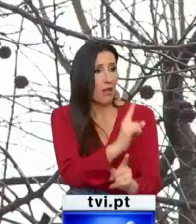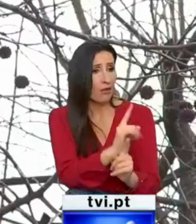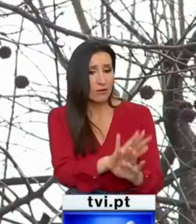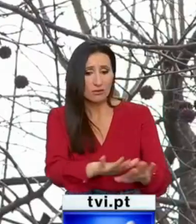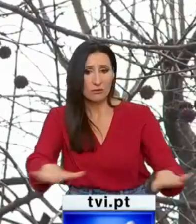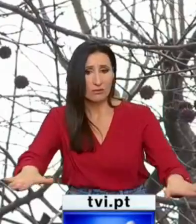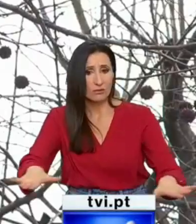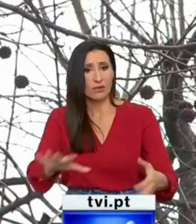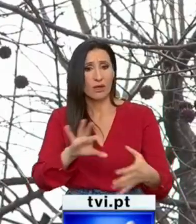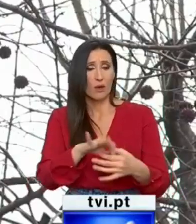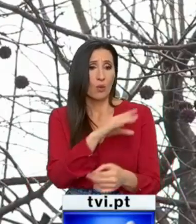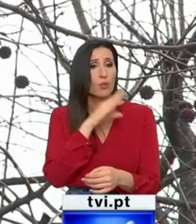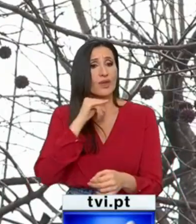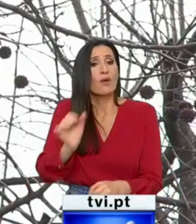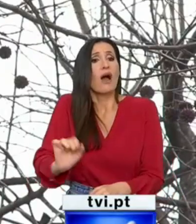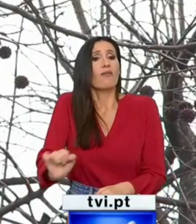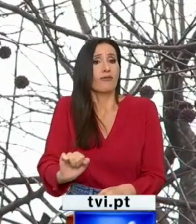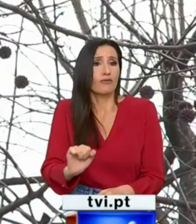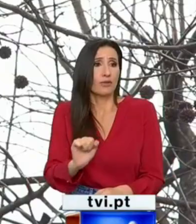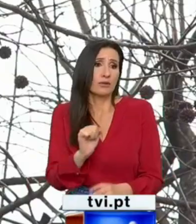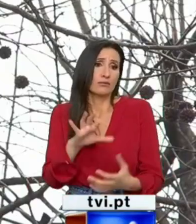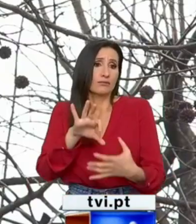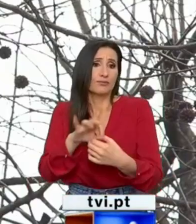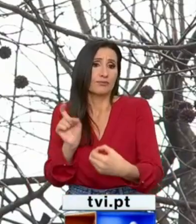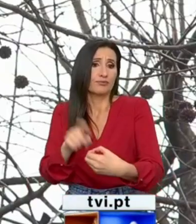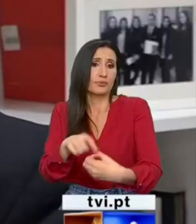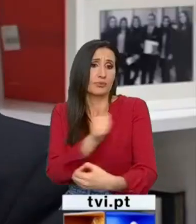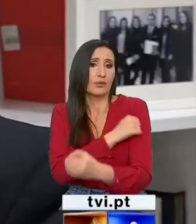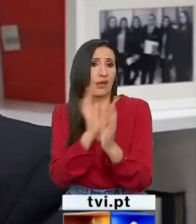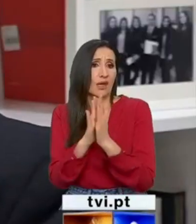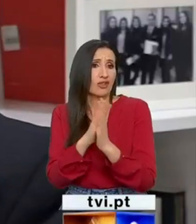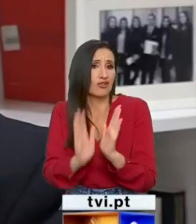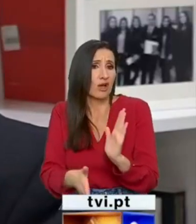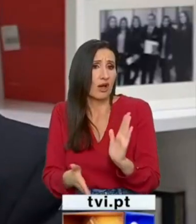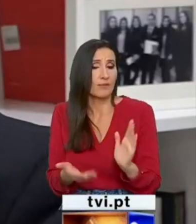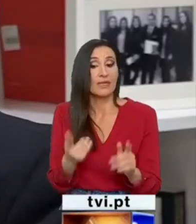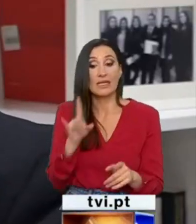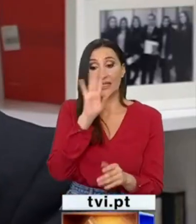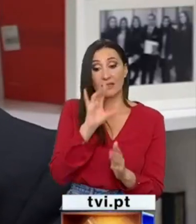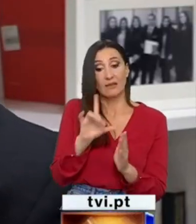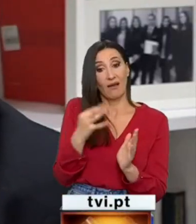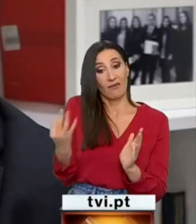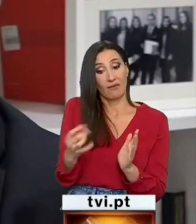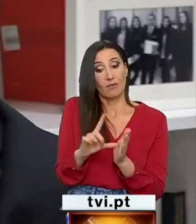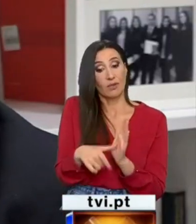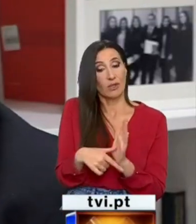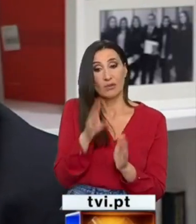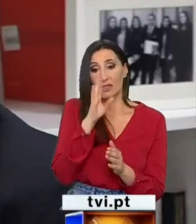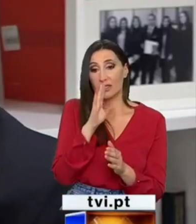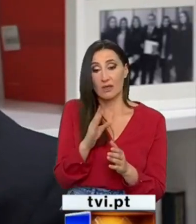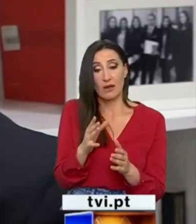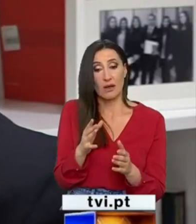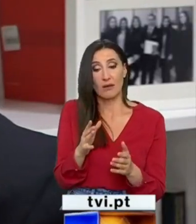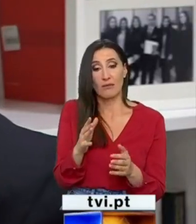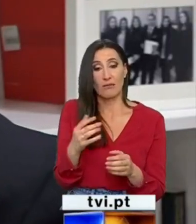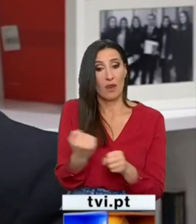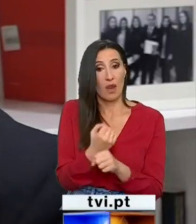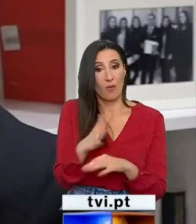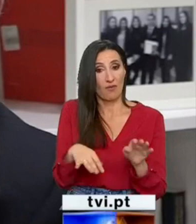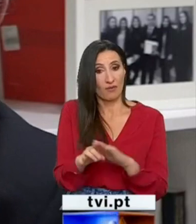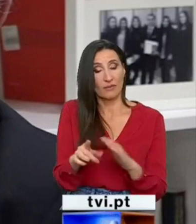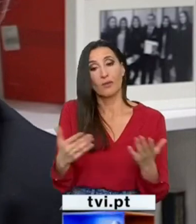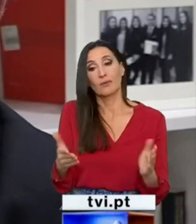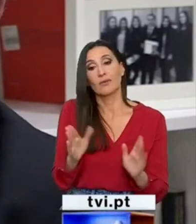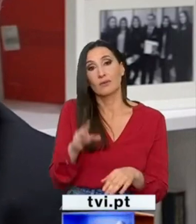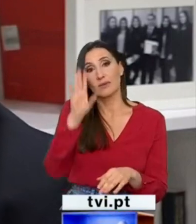um terreno da paróquia. Se, efetivamente, esse projeto não é concretizado, por qualquer razão, e